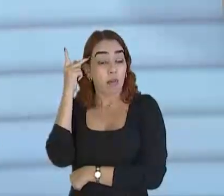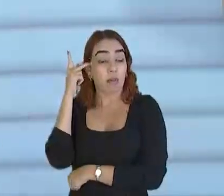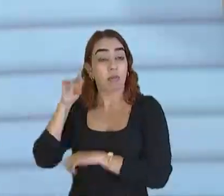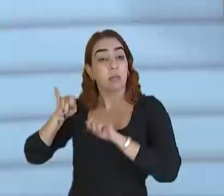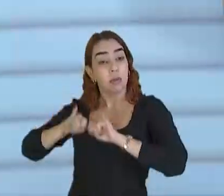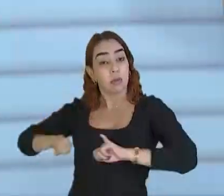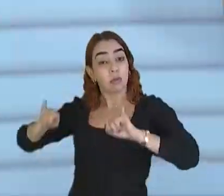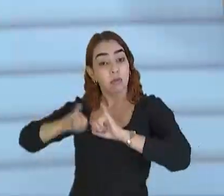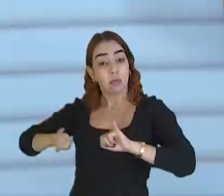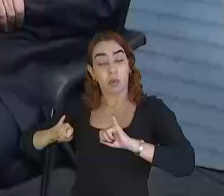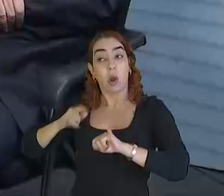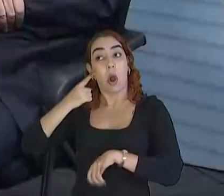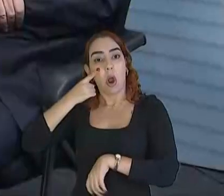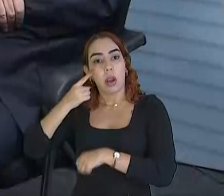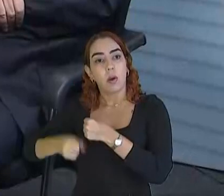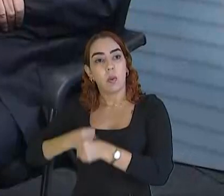em